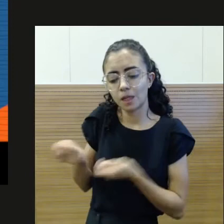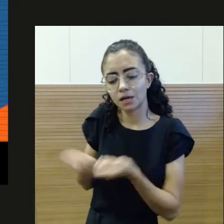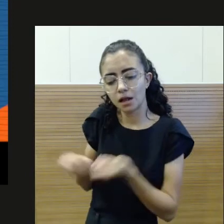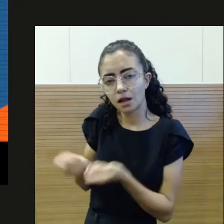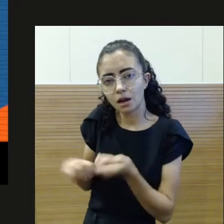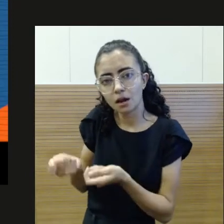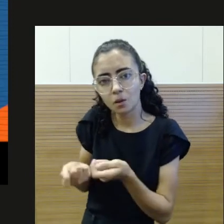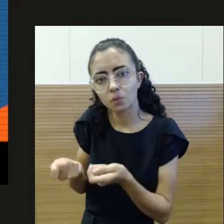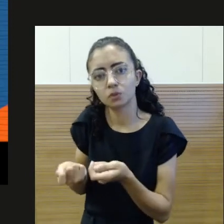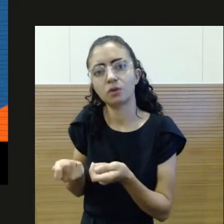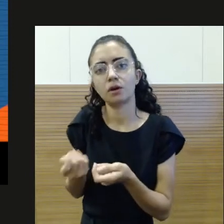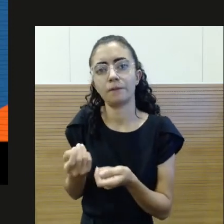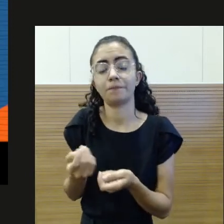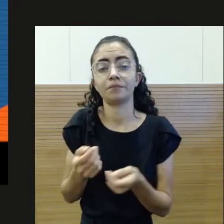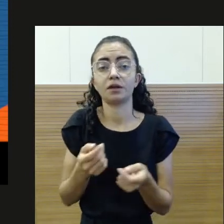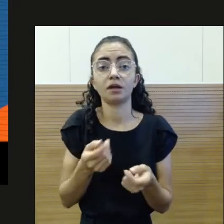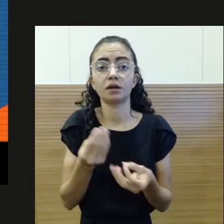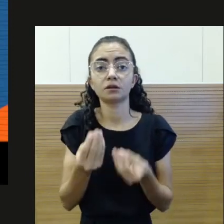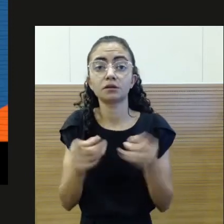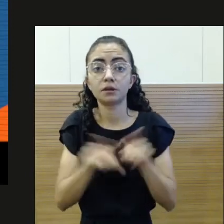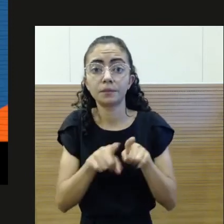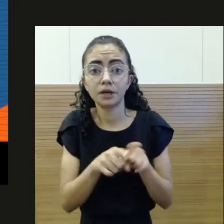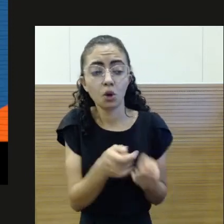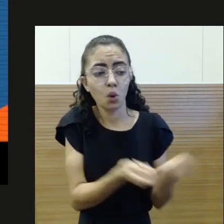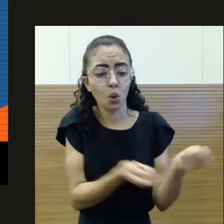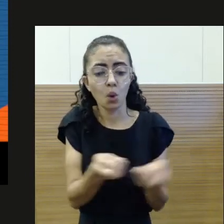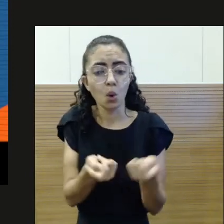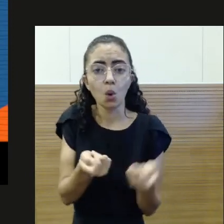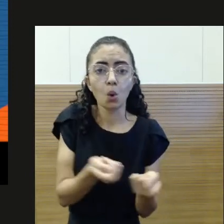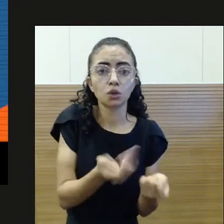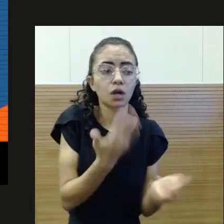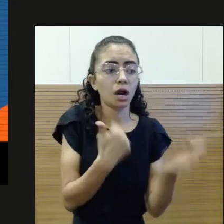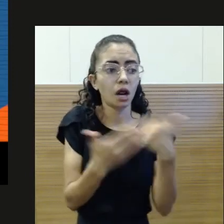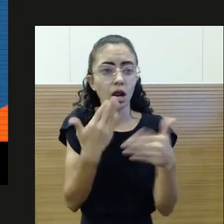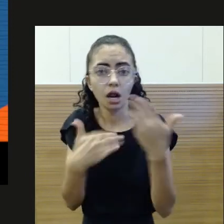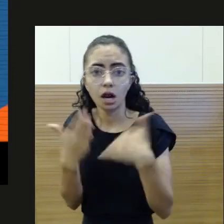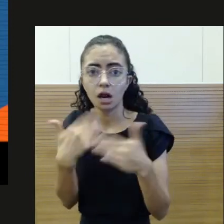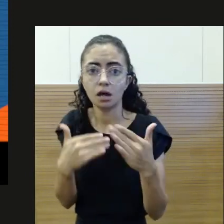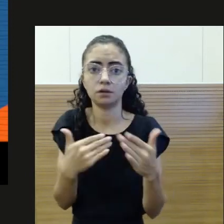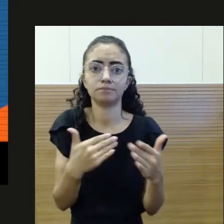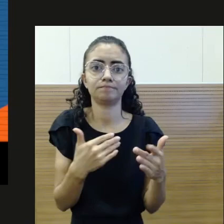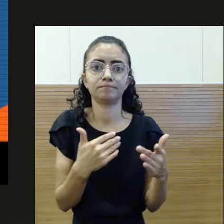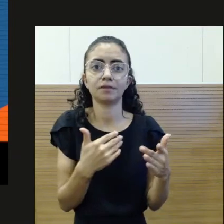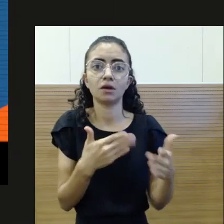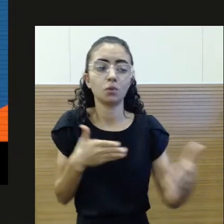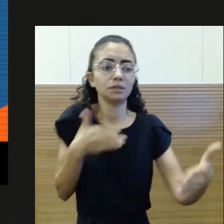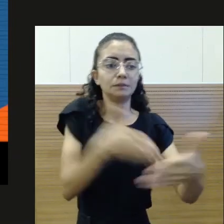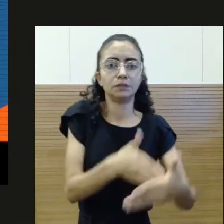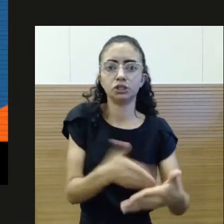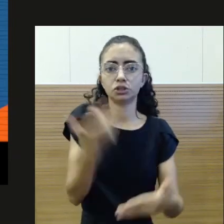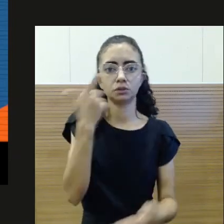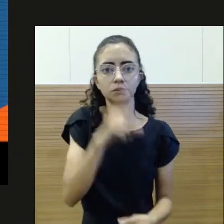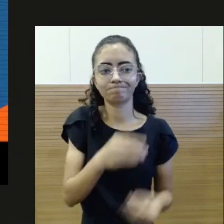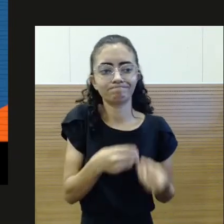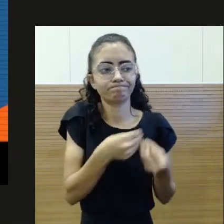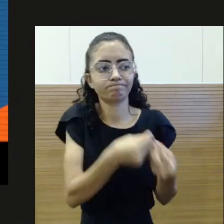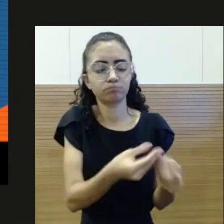produtos não processados, minimamente processados, preparações culinárias, se a gente não frear essa pressão, né,